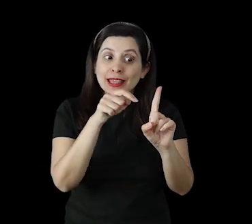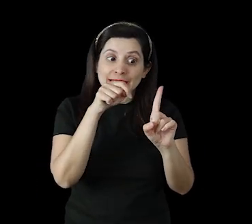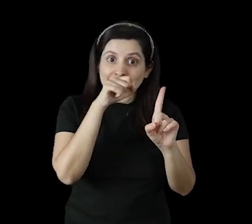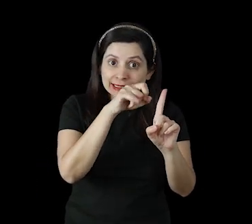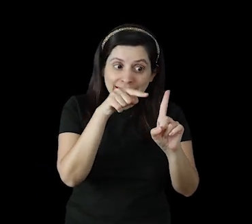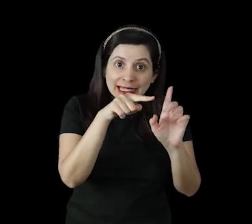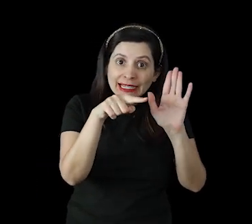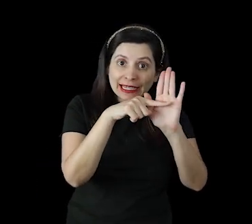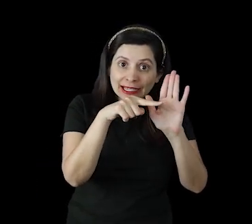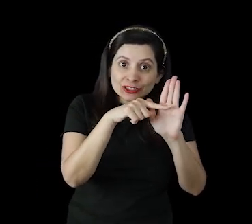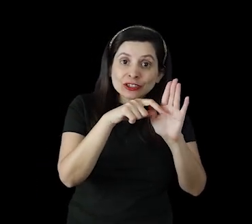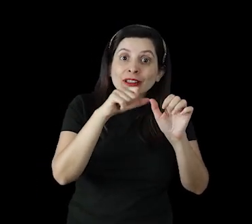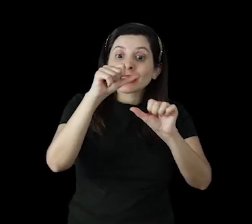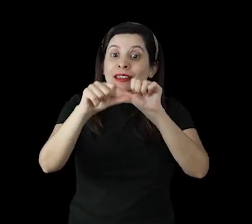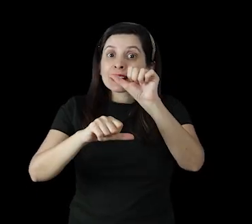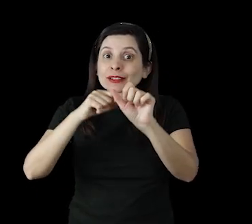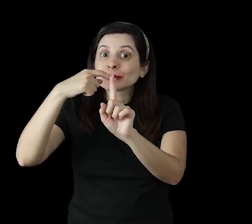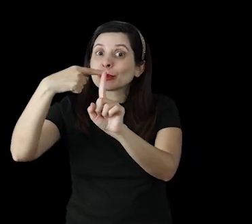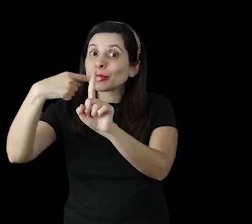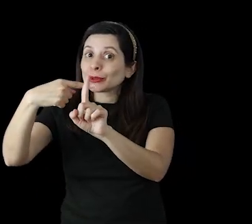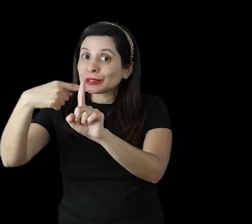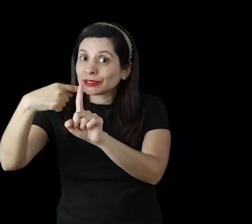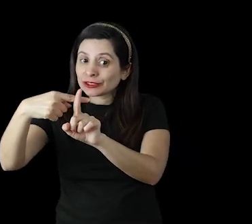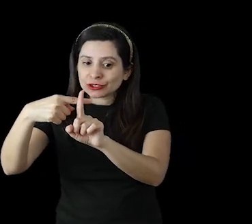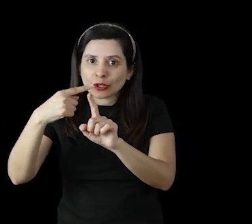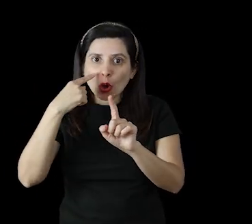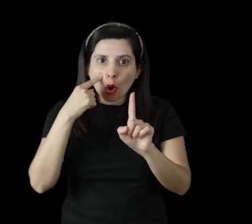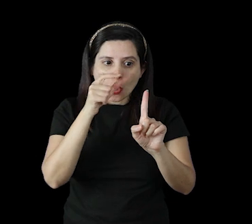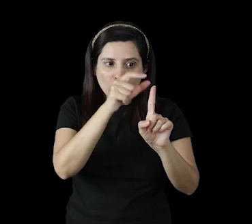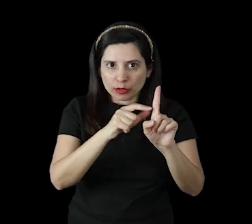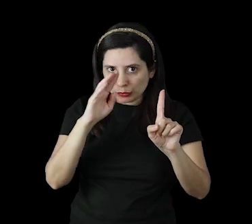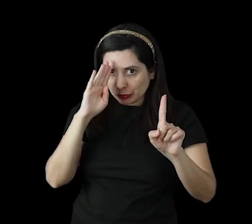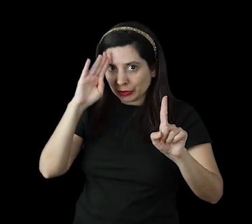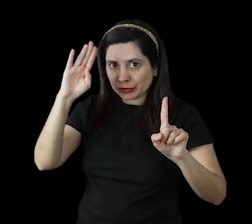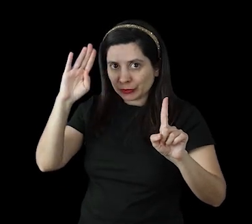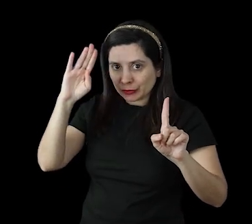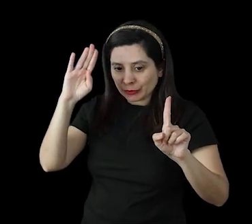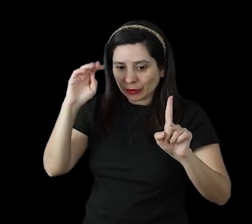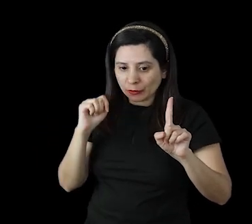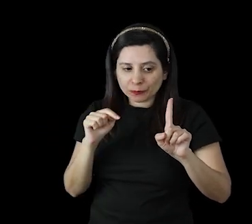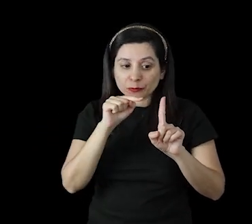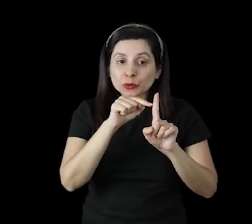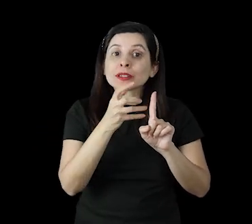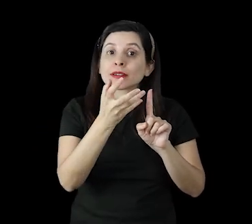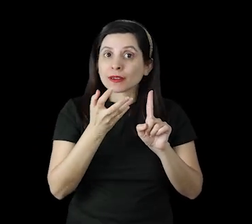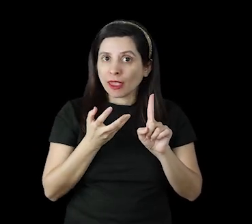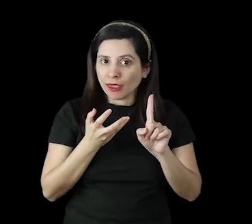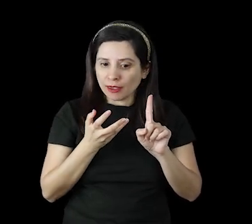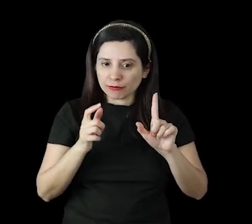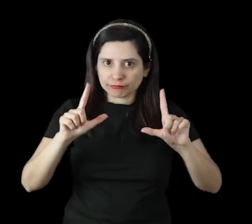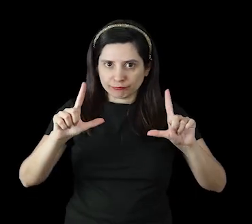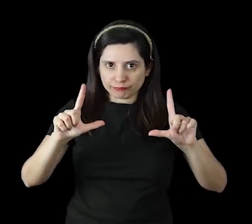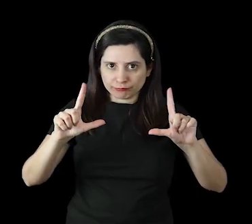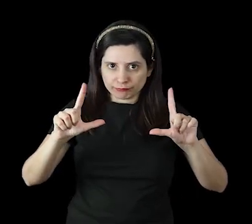que é a falha, numa força, né? Aqui está o protagonista, e aí tem o que ele quer,